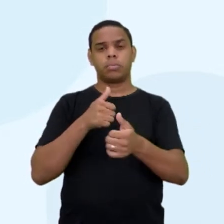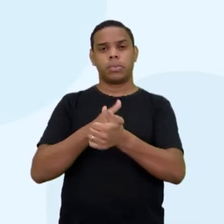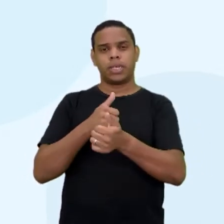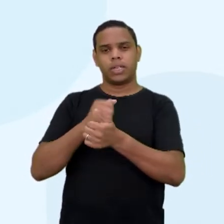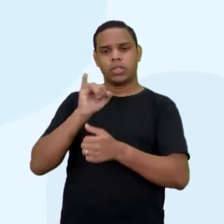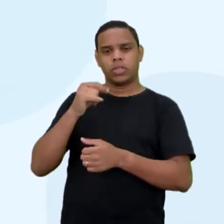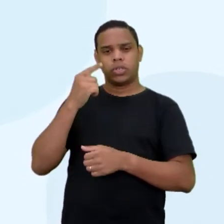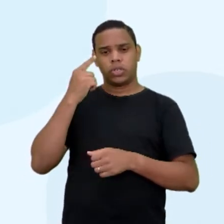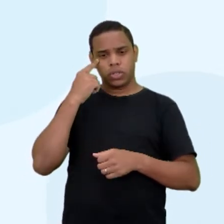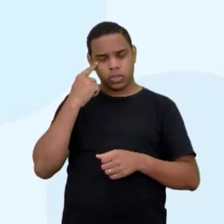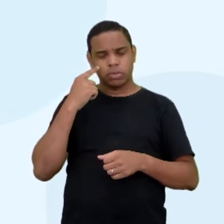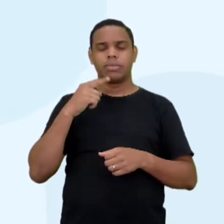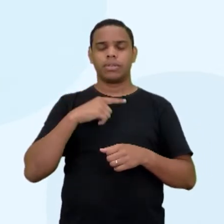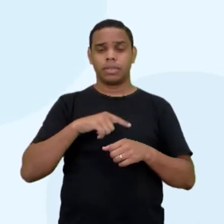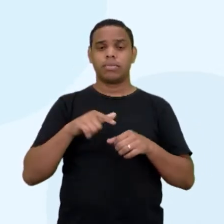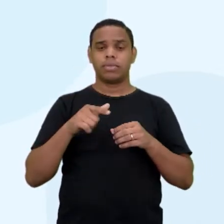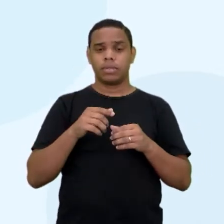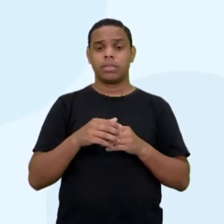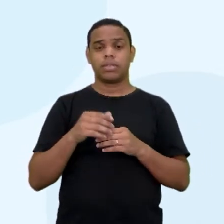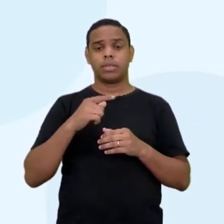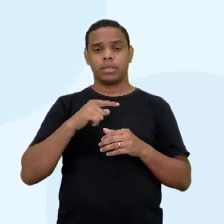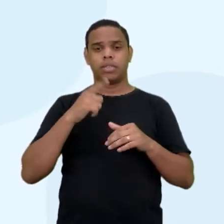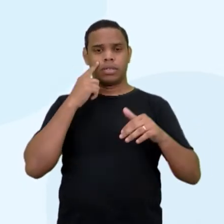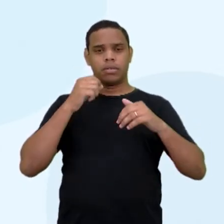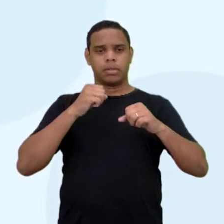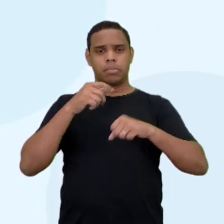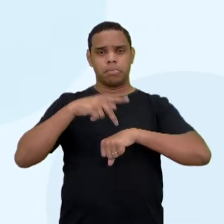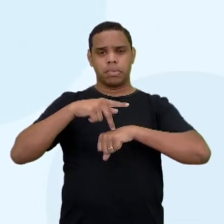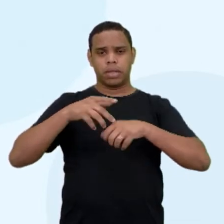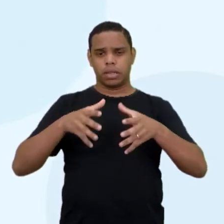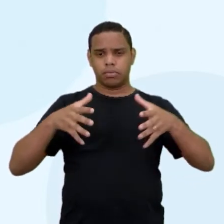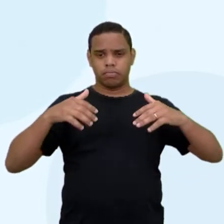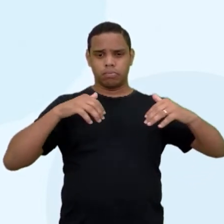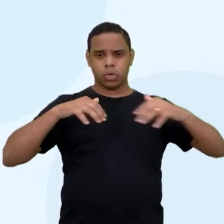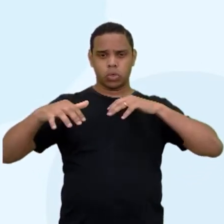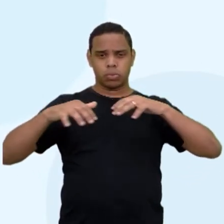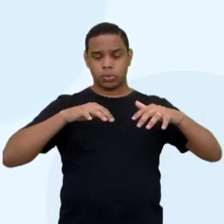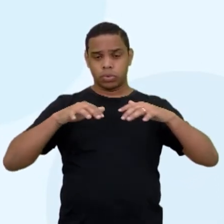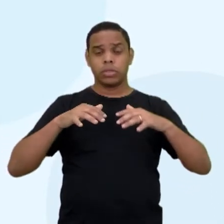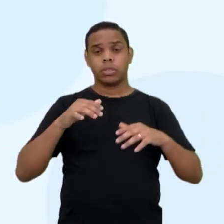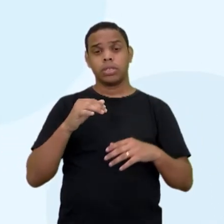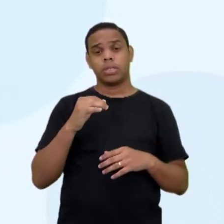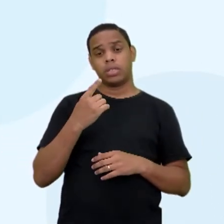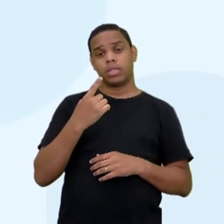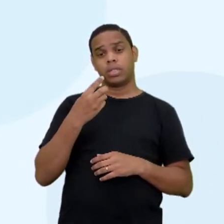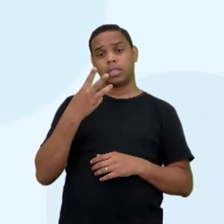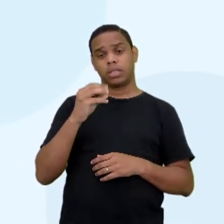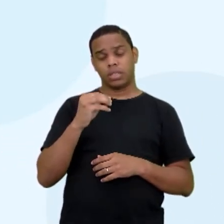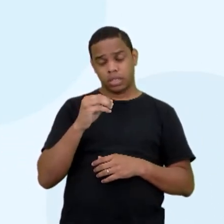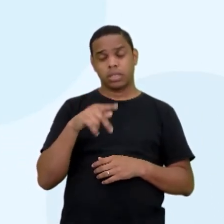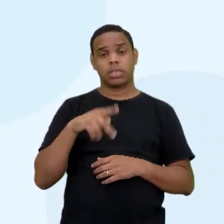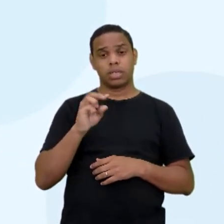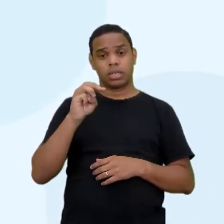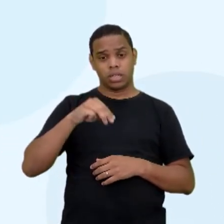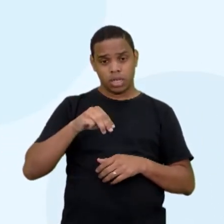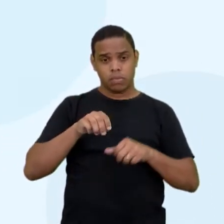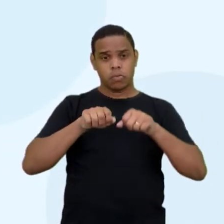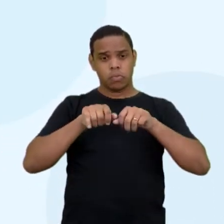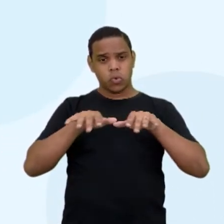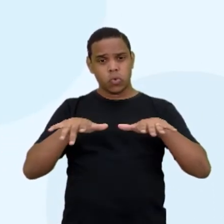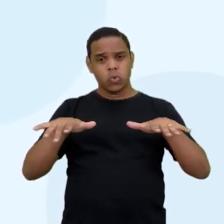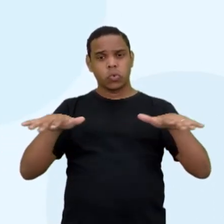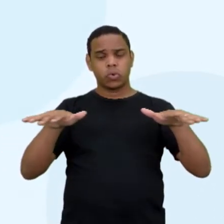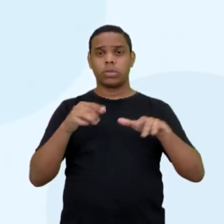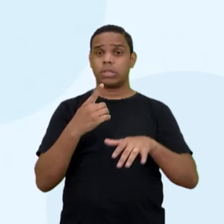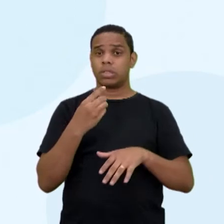Japão, aí de uma falha, né, de placas tectônicas. Né. O epicentro, né, foi de 130 quilômetros da costa japonesa.